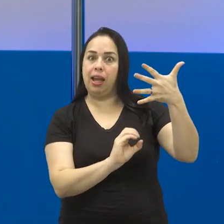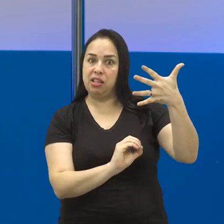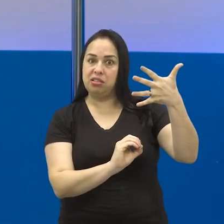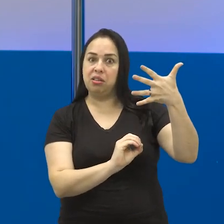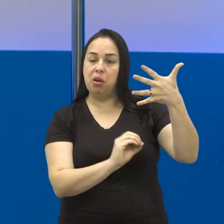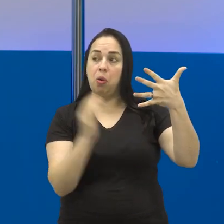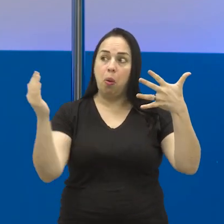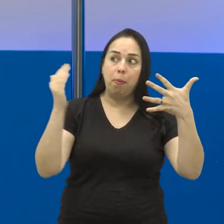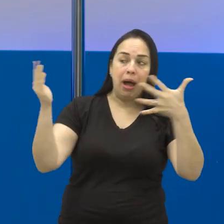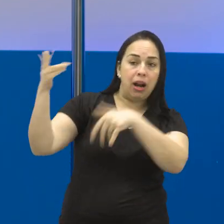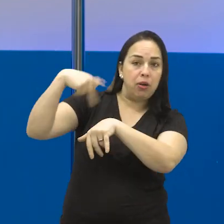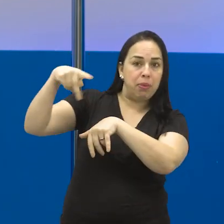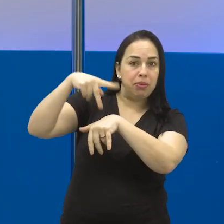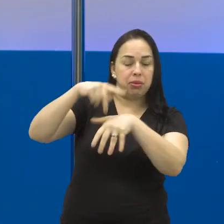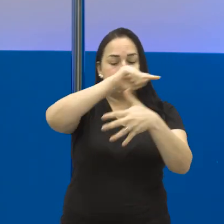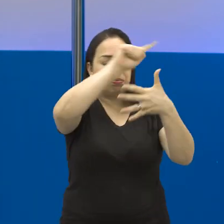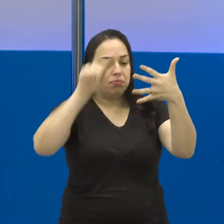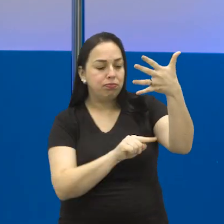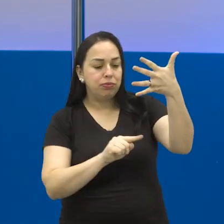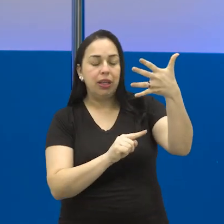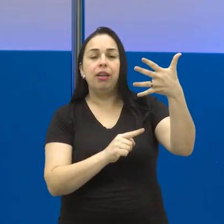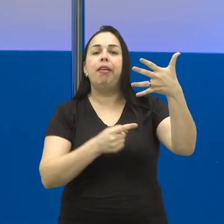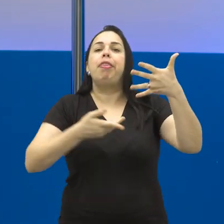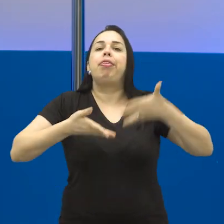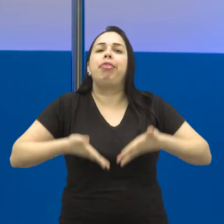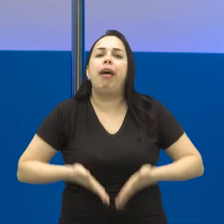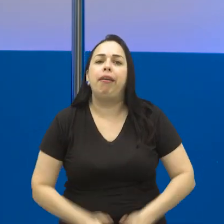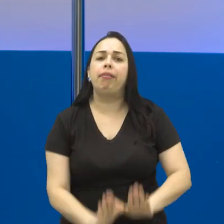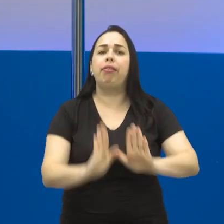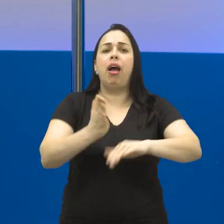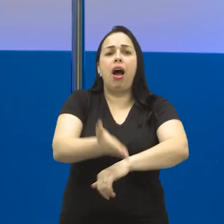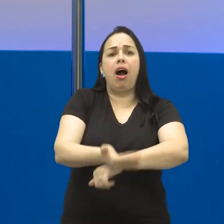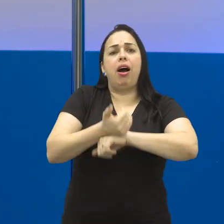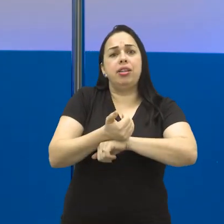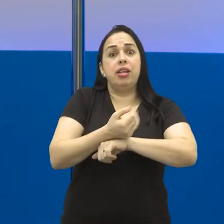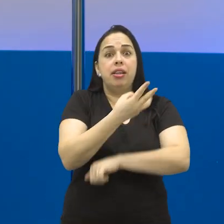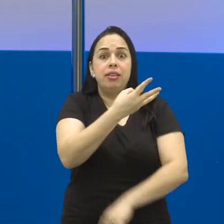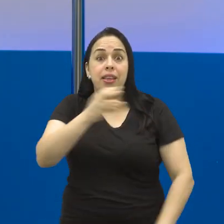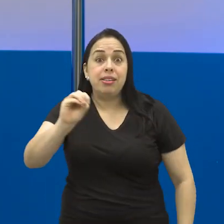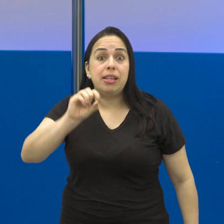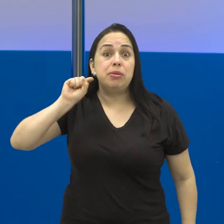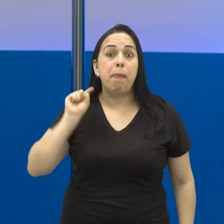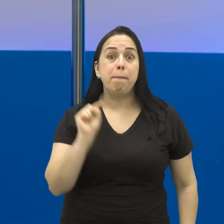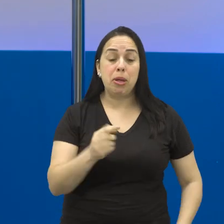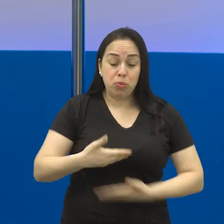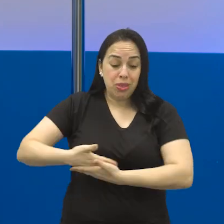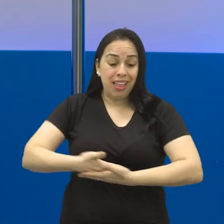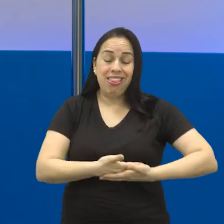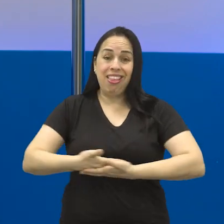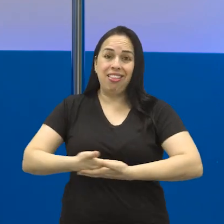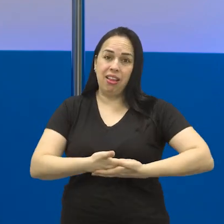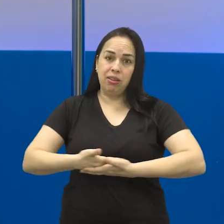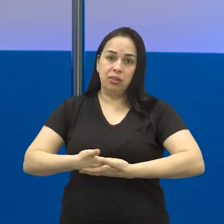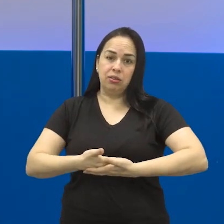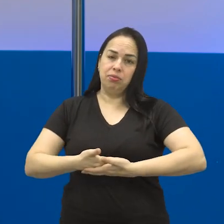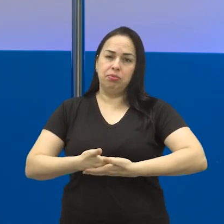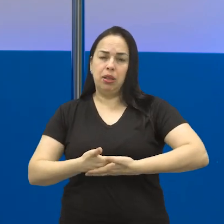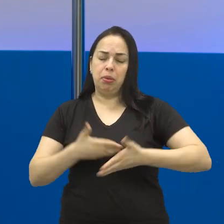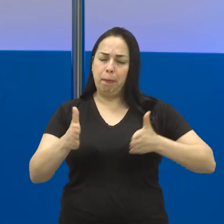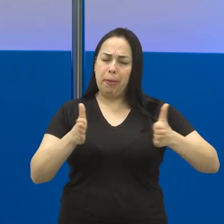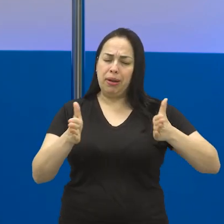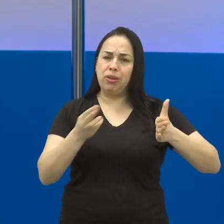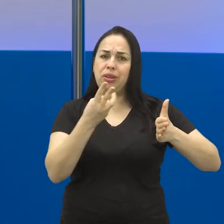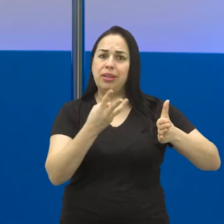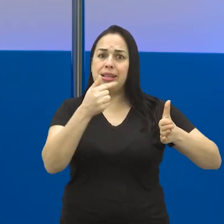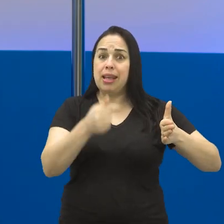ranking mundial de países com mais nascimentos prematuros. São cerca de 300 mil bebês que nascem